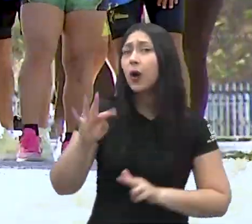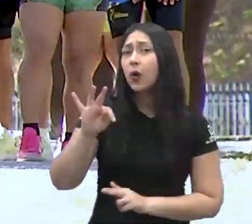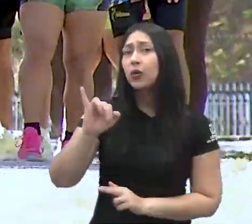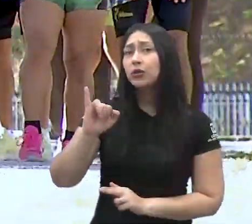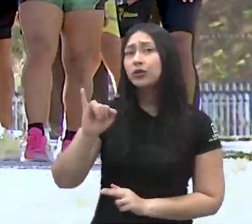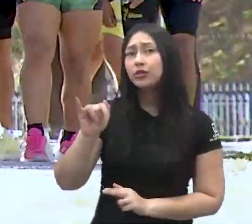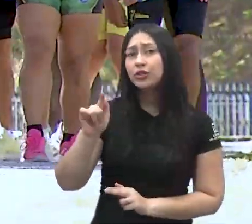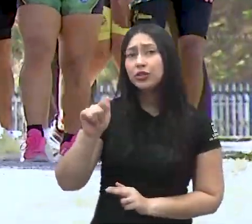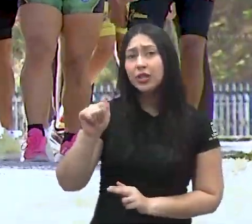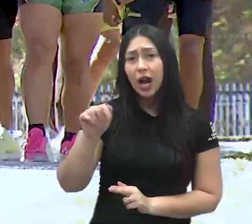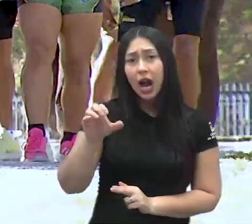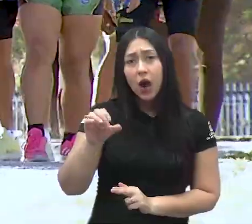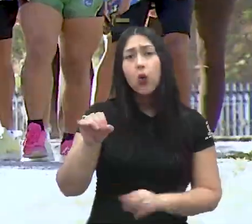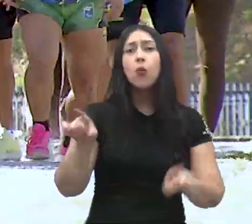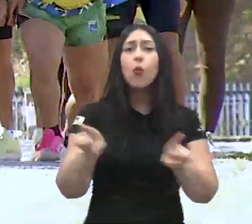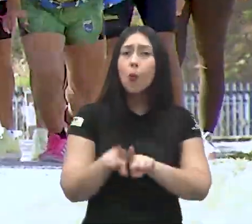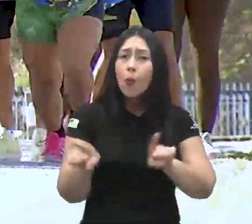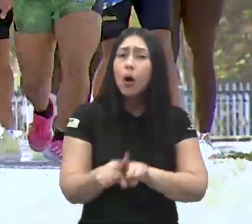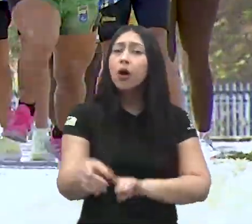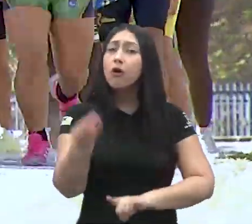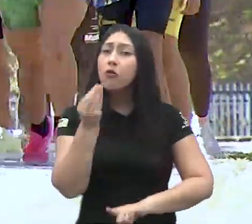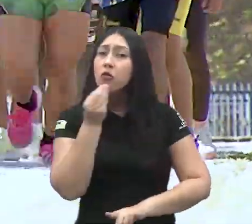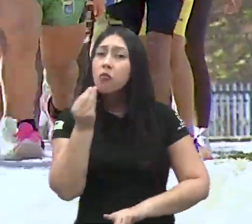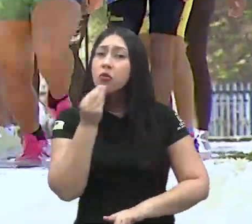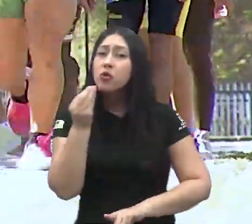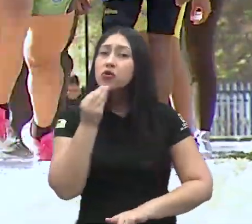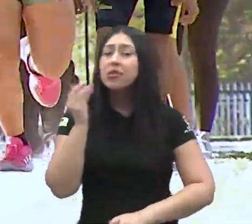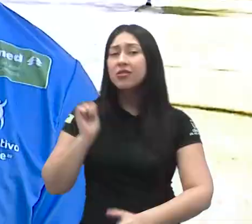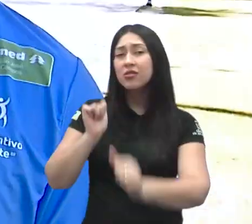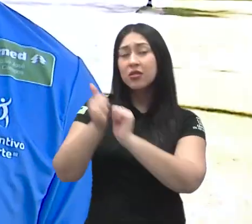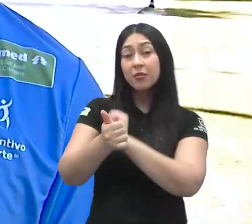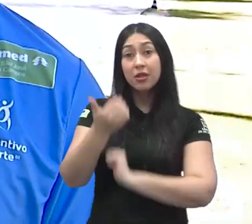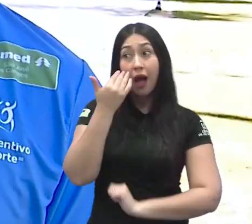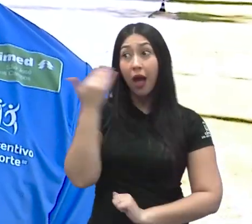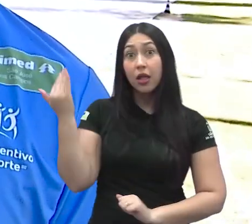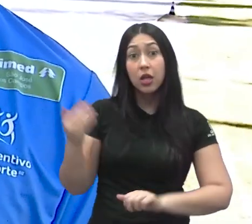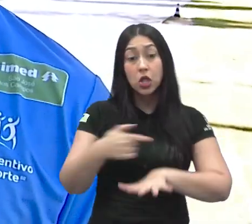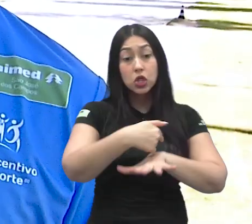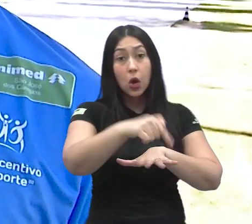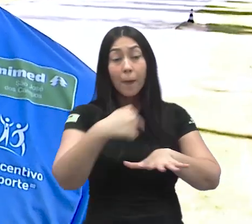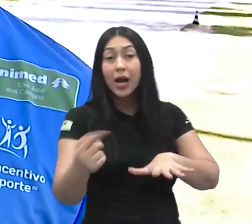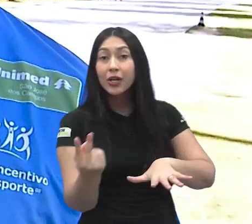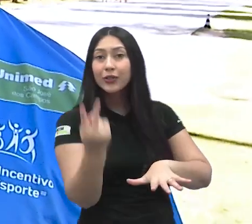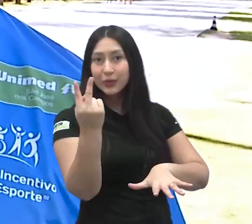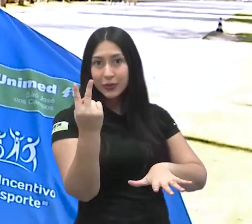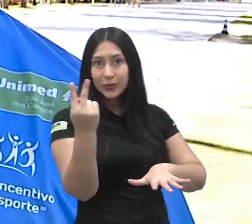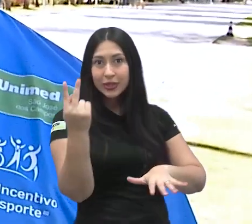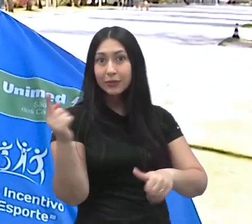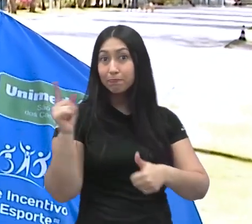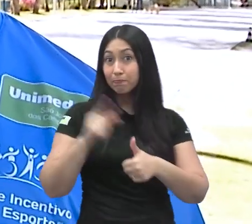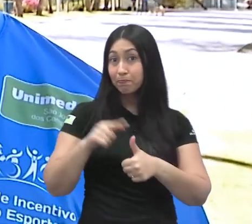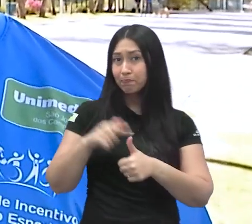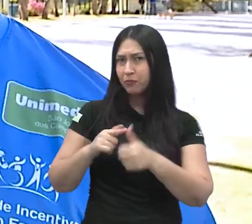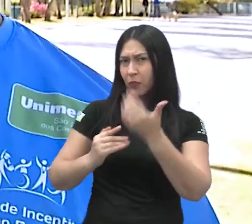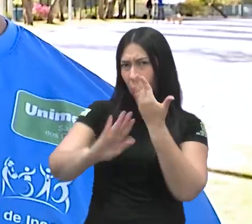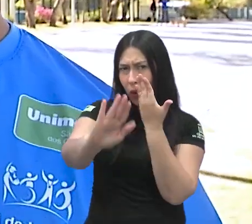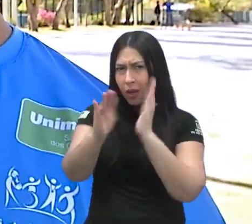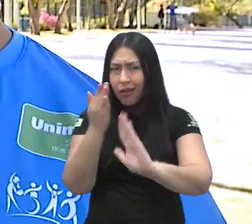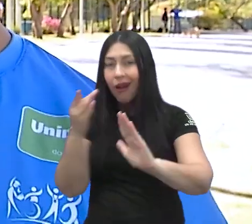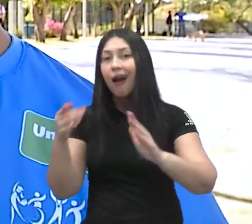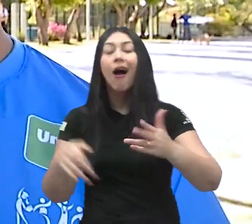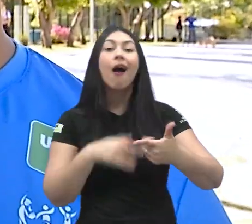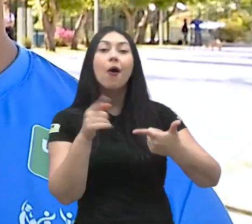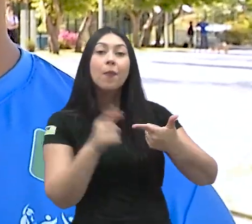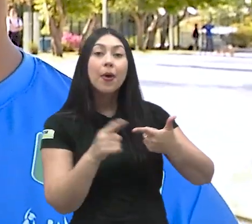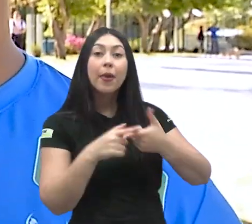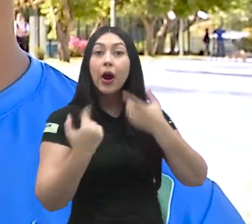como o Thiago, também encontraram espaço no esporte. No caso dele, em 2 modalidades, o karatê e